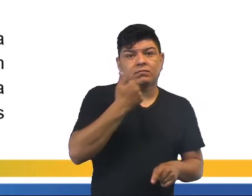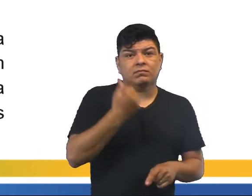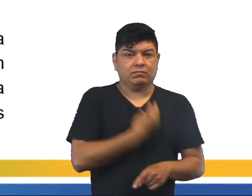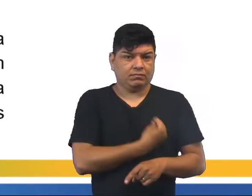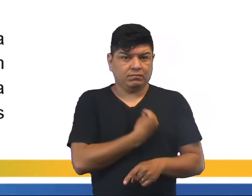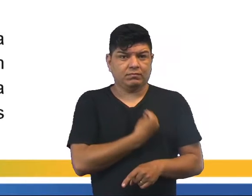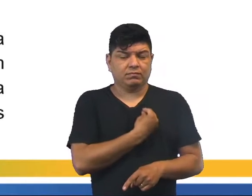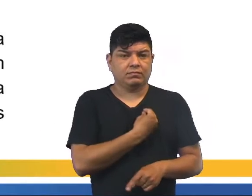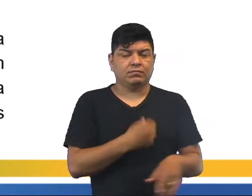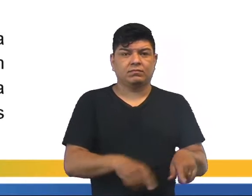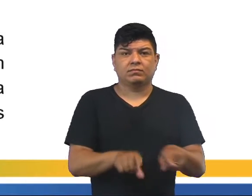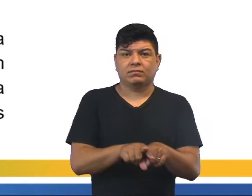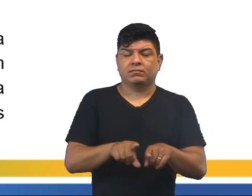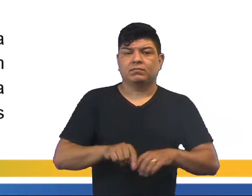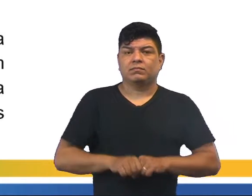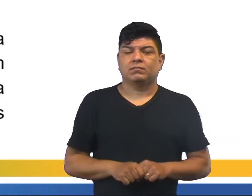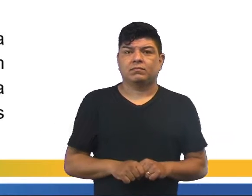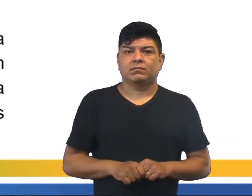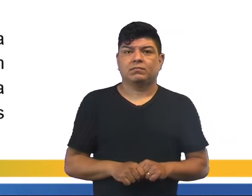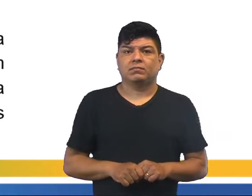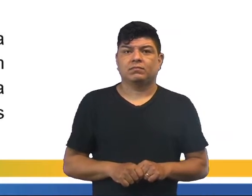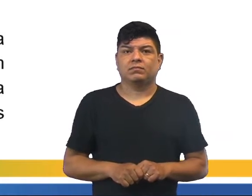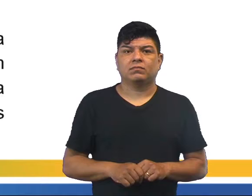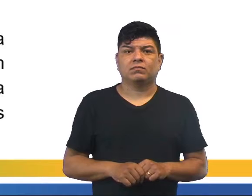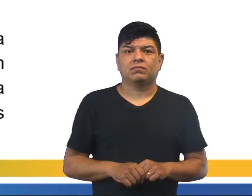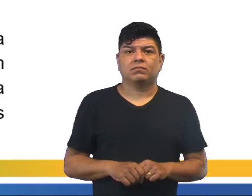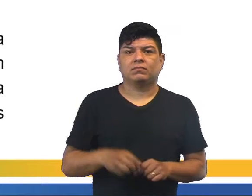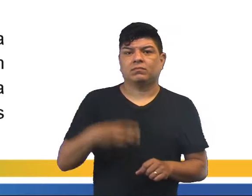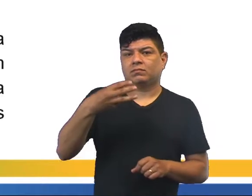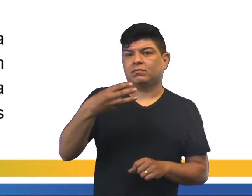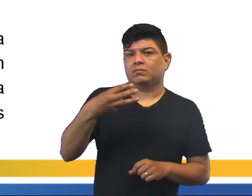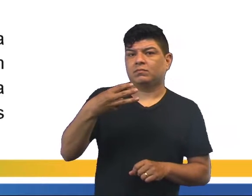vida, né. E foi em